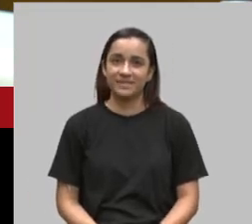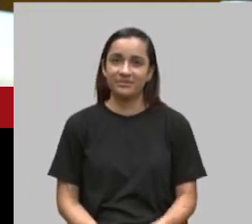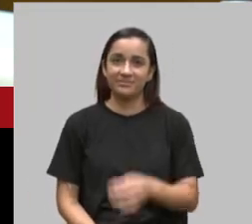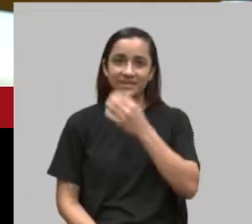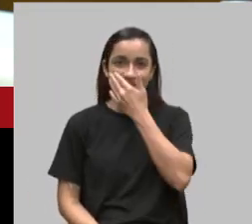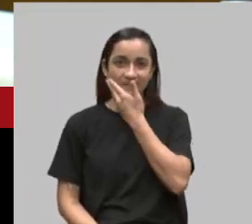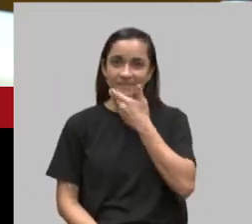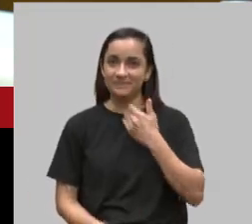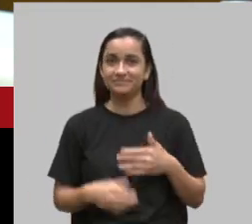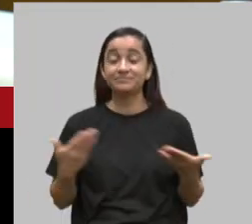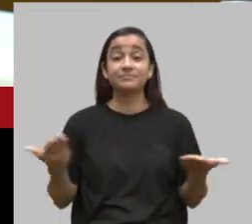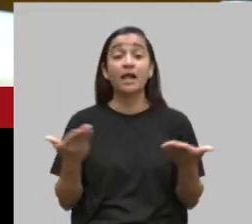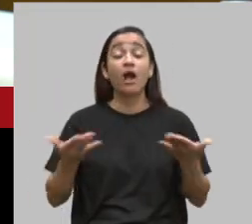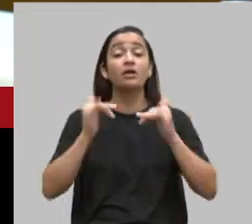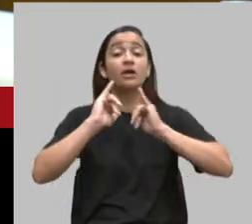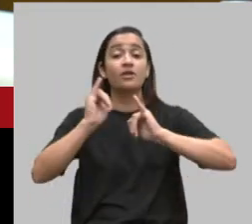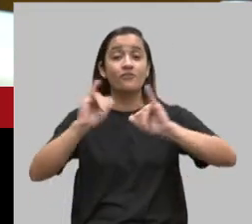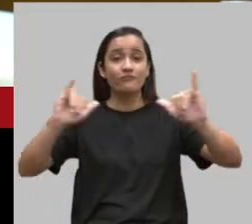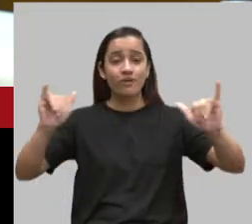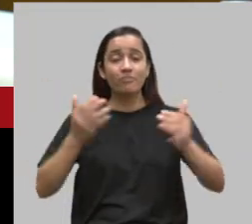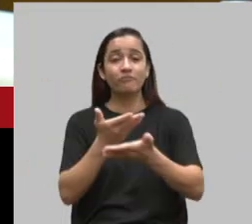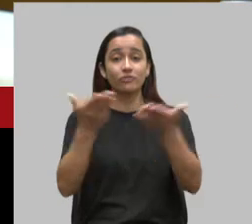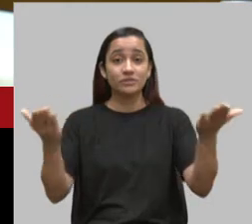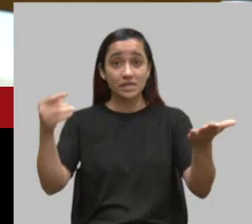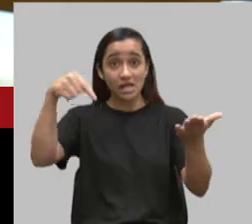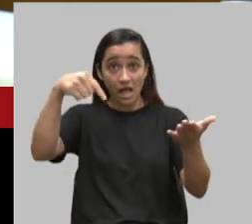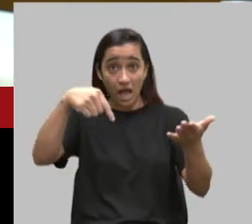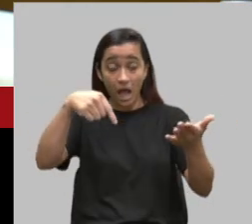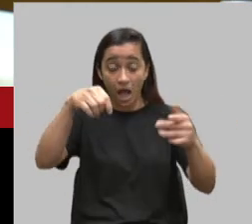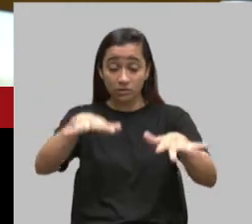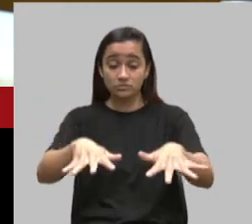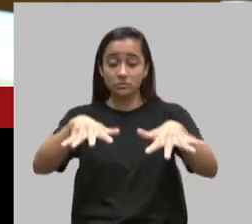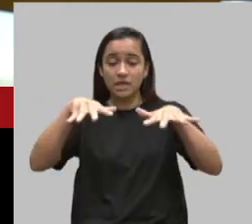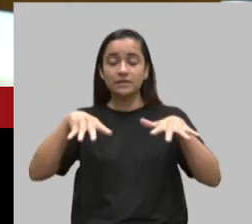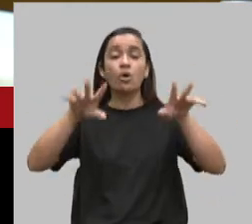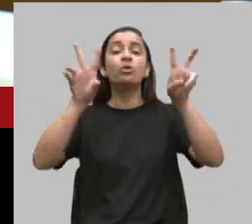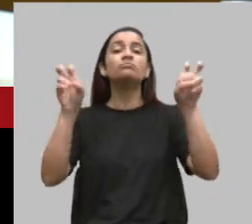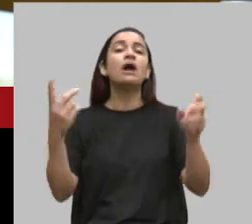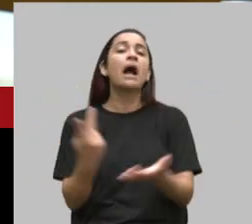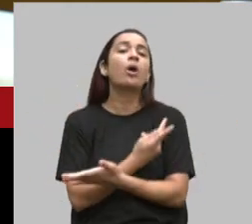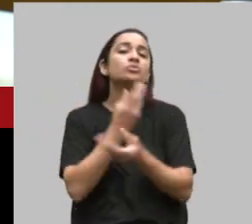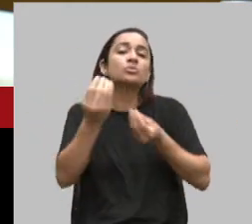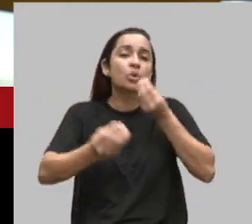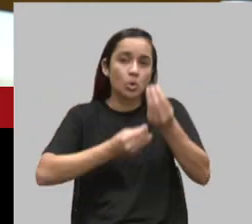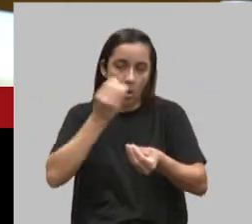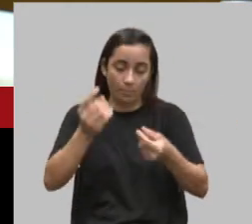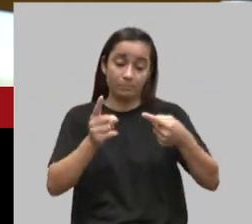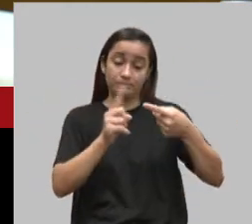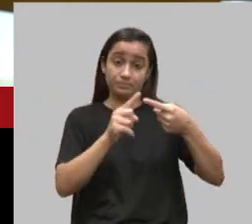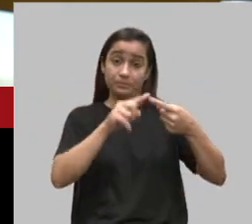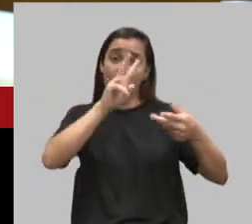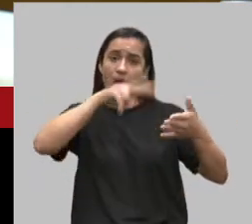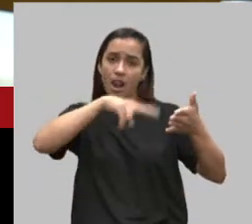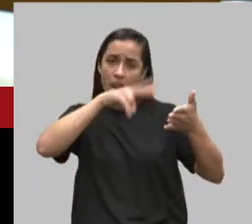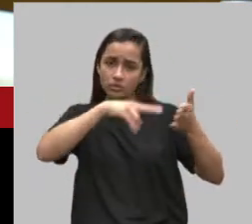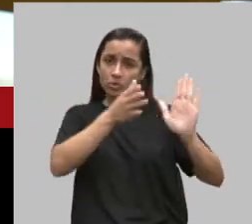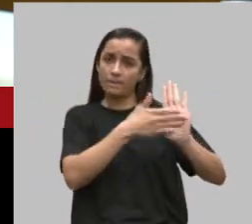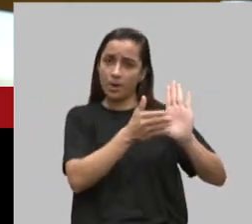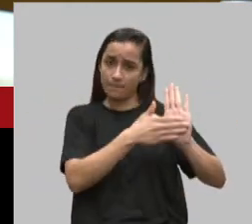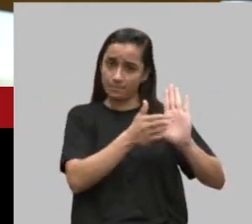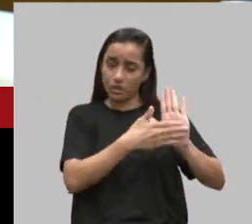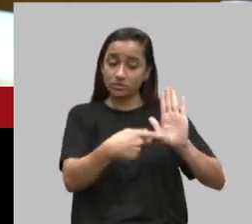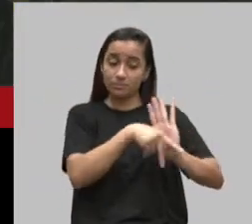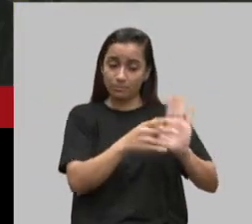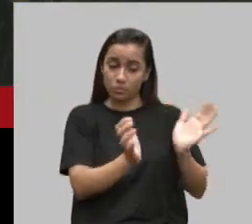gostaríamos de informar a todos que esta sessão terá a seguinte dinâmica leitura das propostas priorizadas nos grupos de